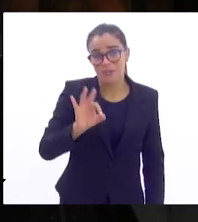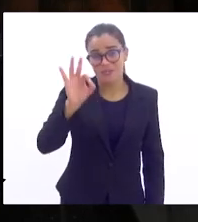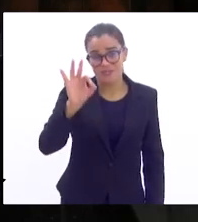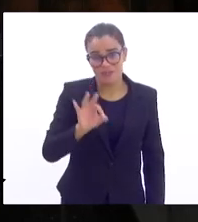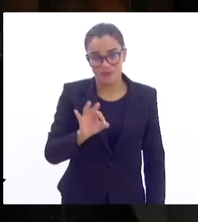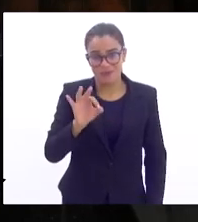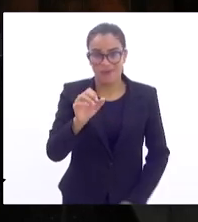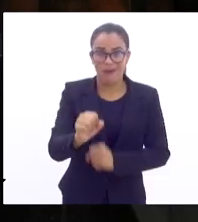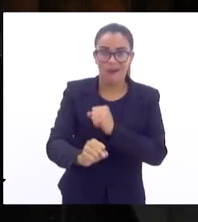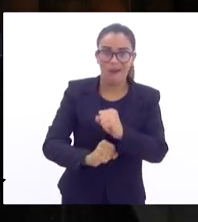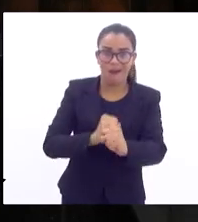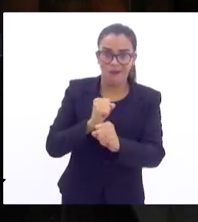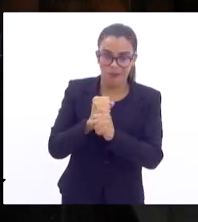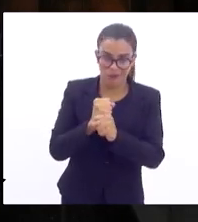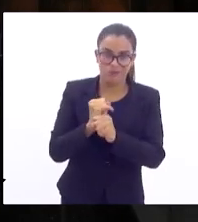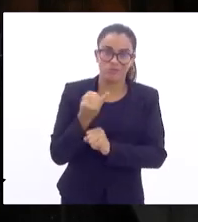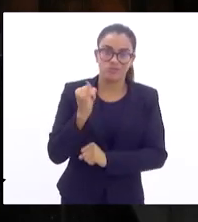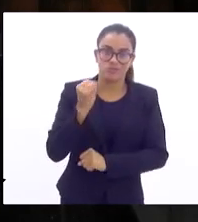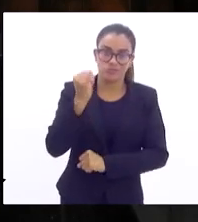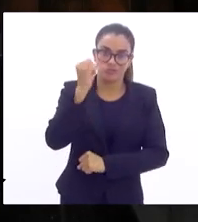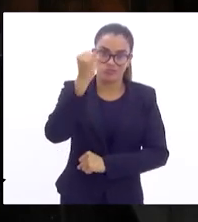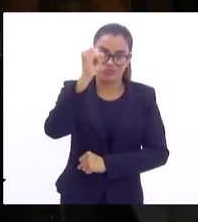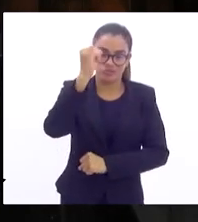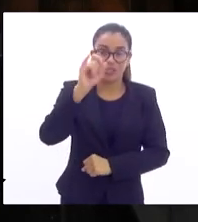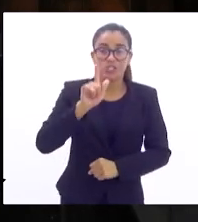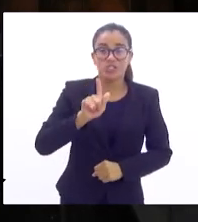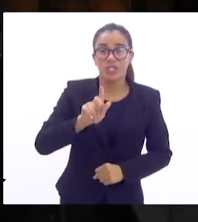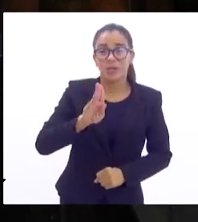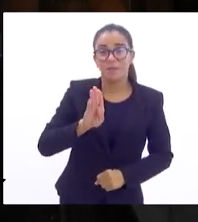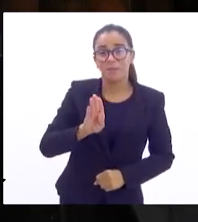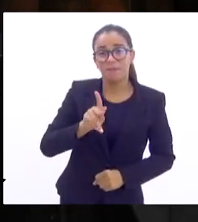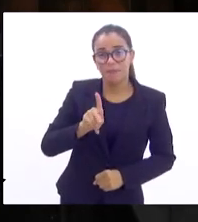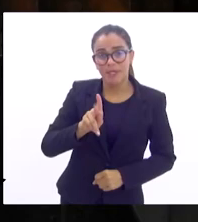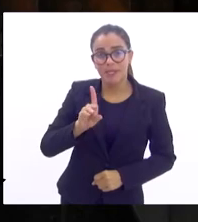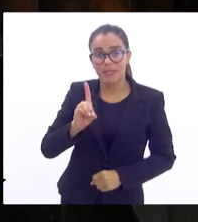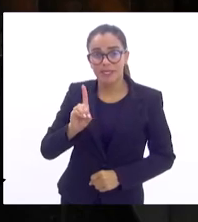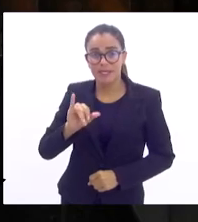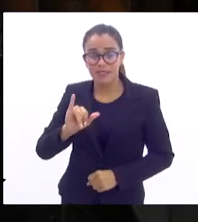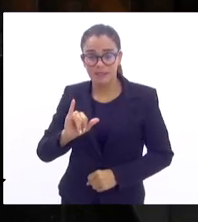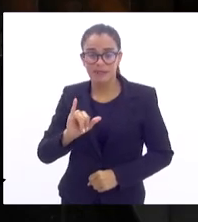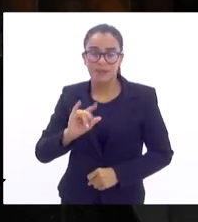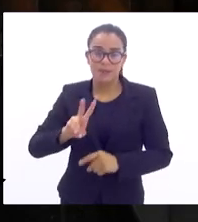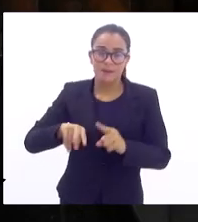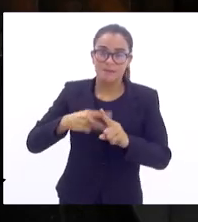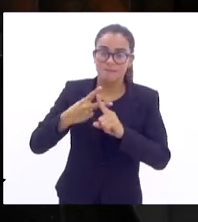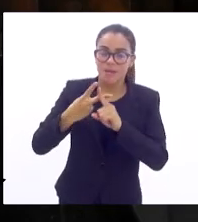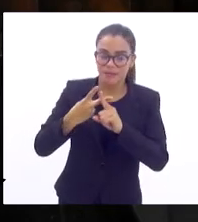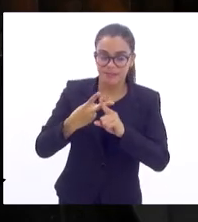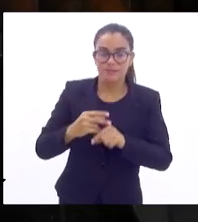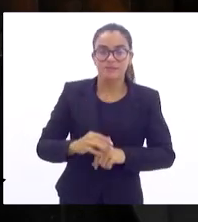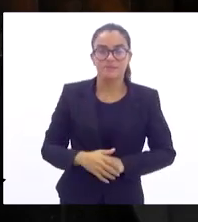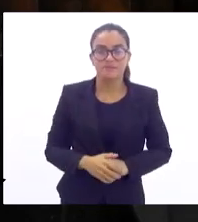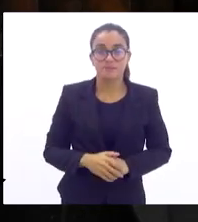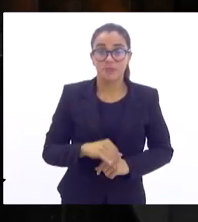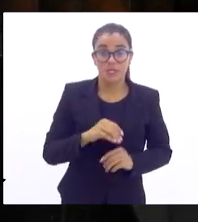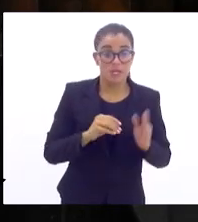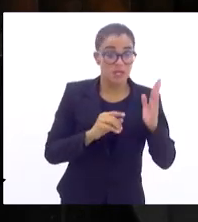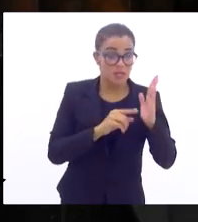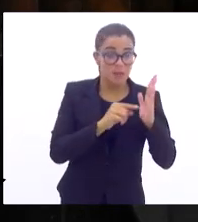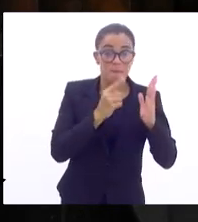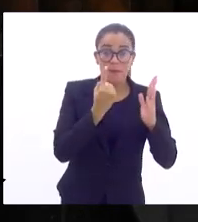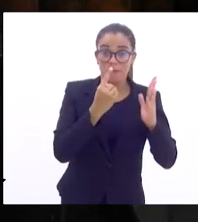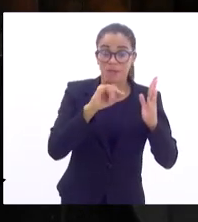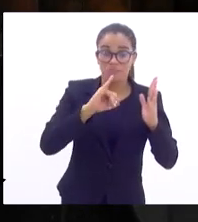Isto é igpdi + 6 pontos percentuais de primeiro de janeiro de